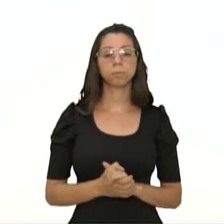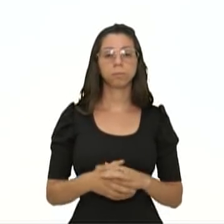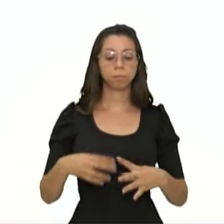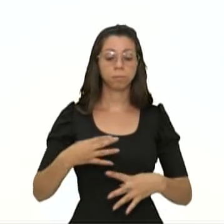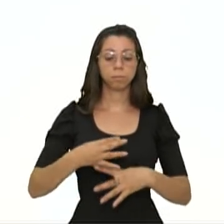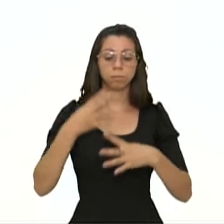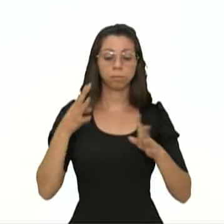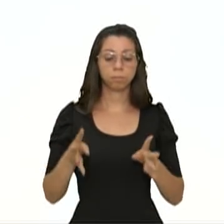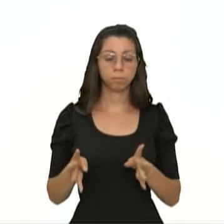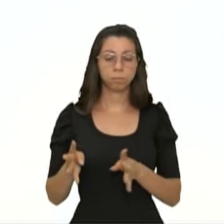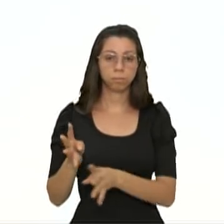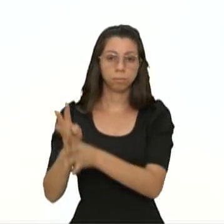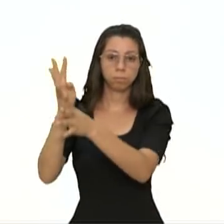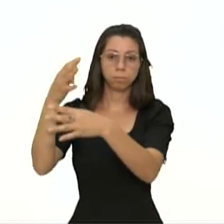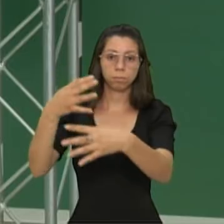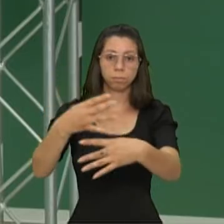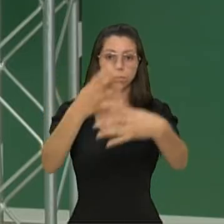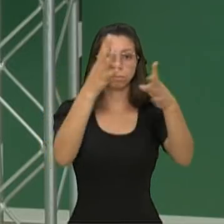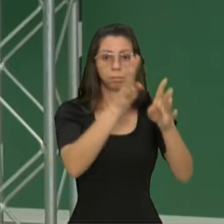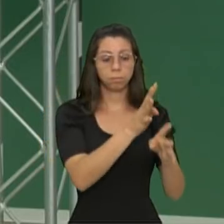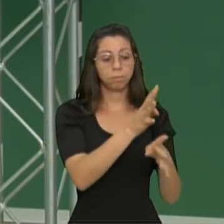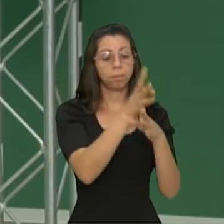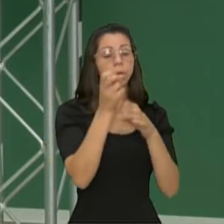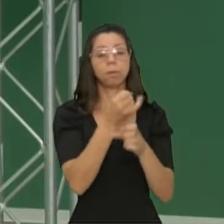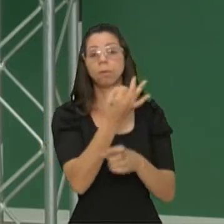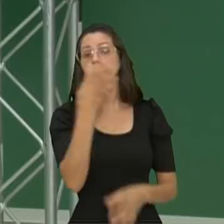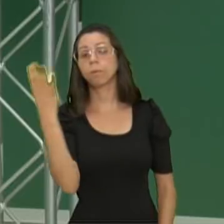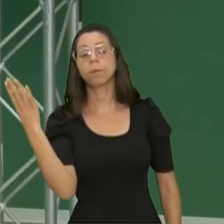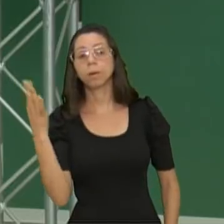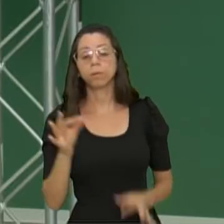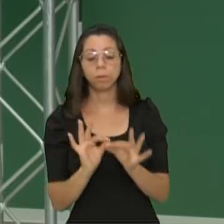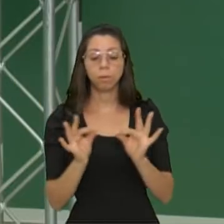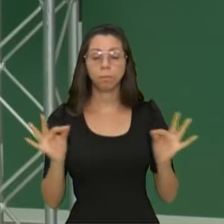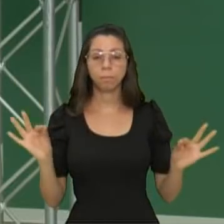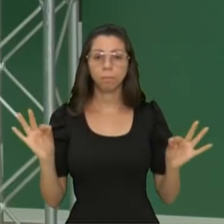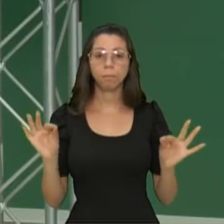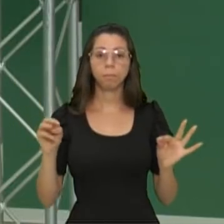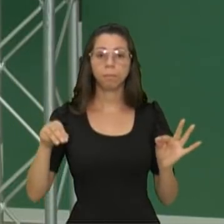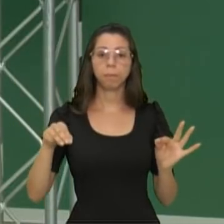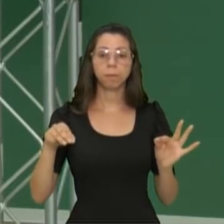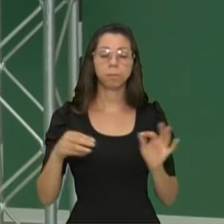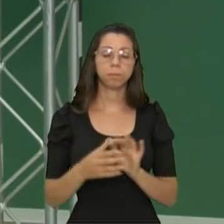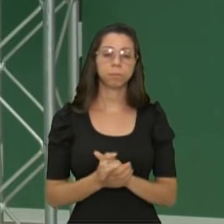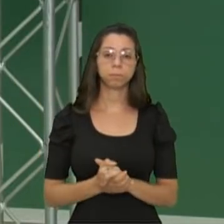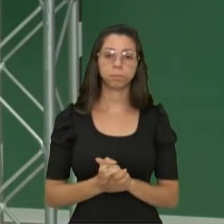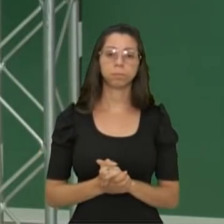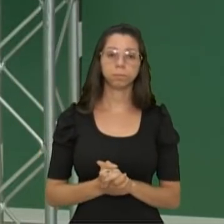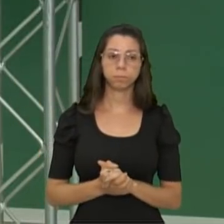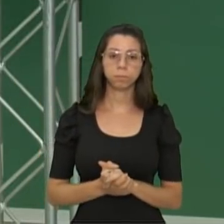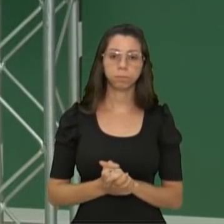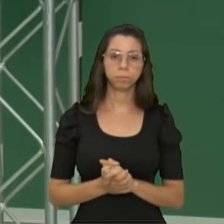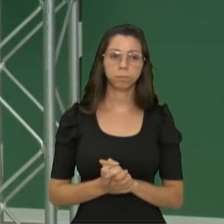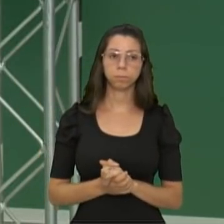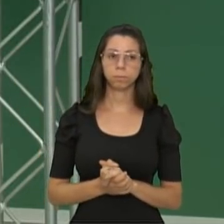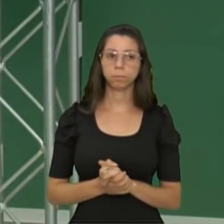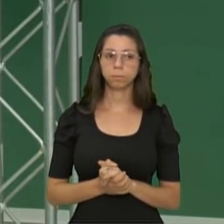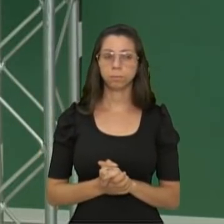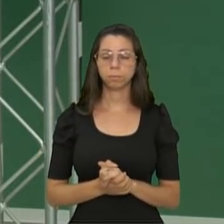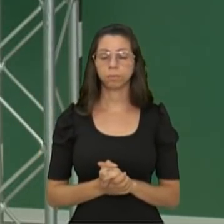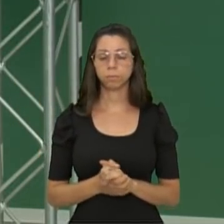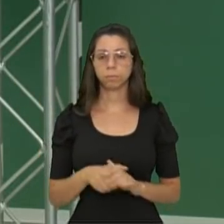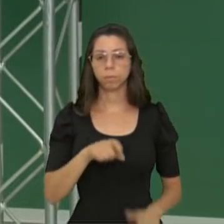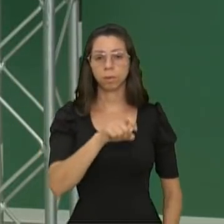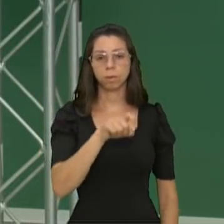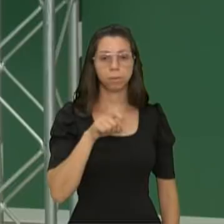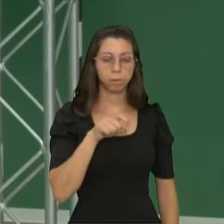que comprar? Acompanha comigo na tela agora aqui, ó. Identificando o x1 e x2, x1 igual a